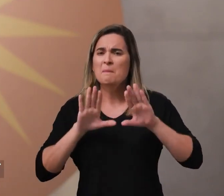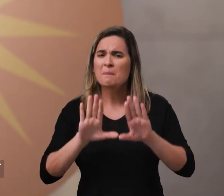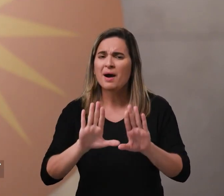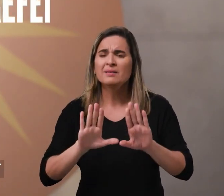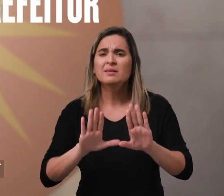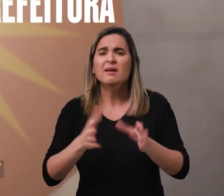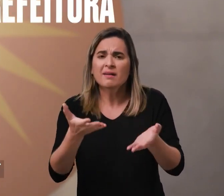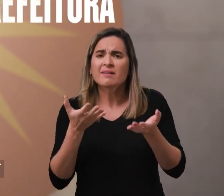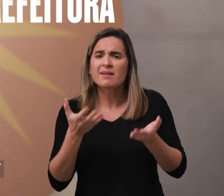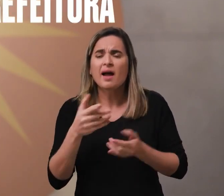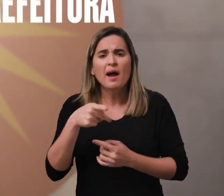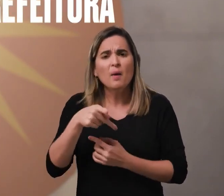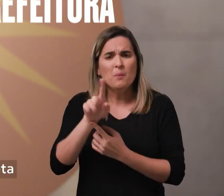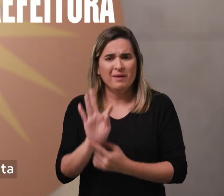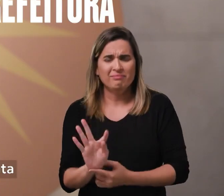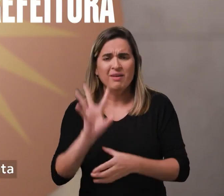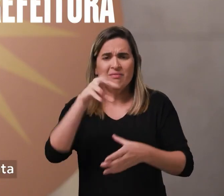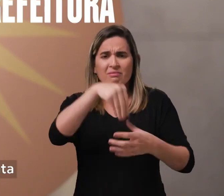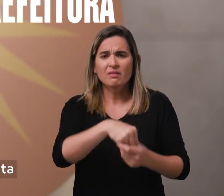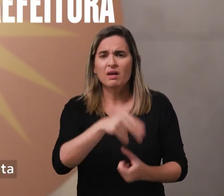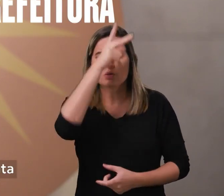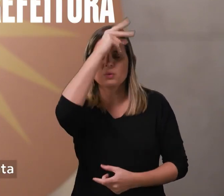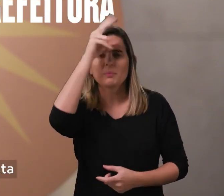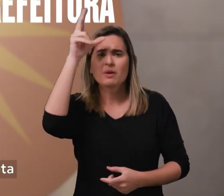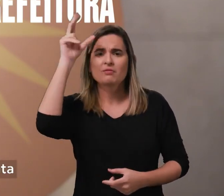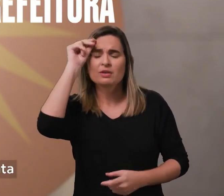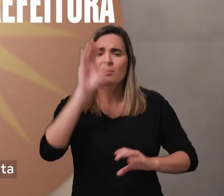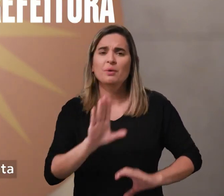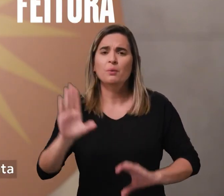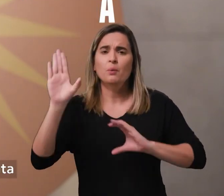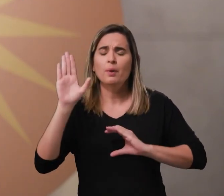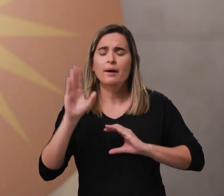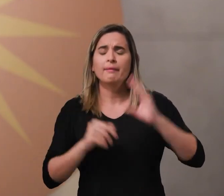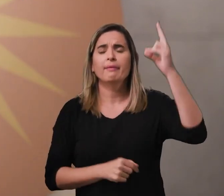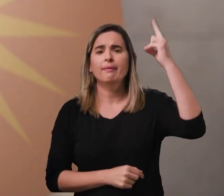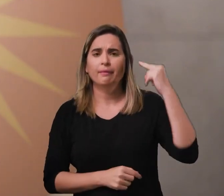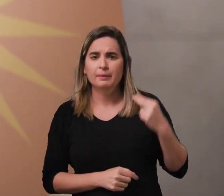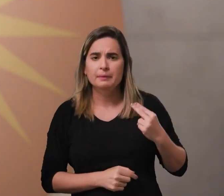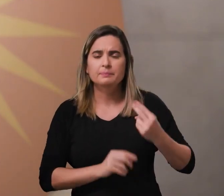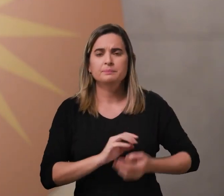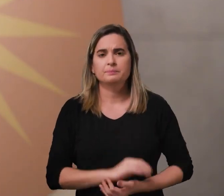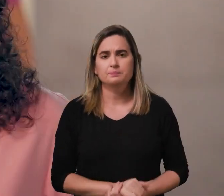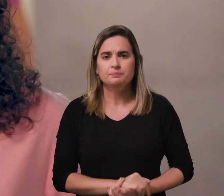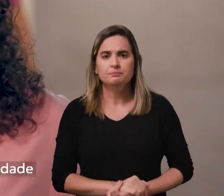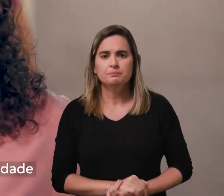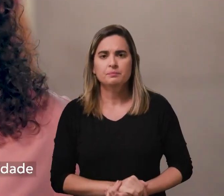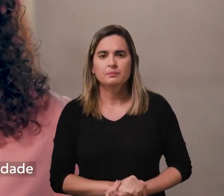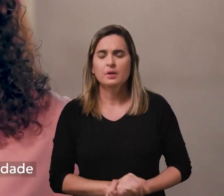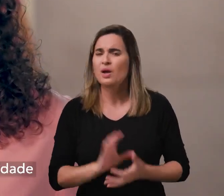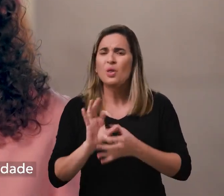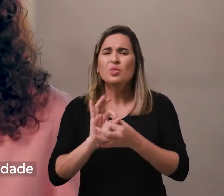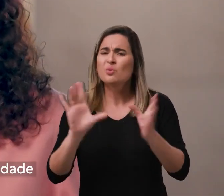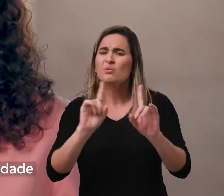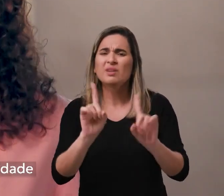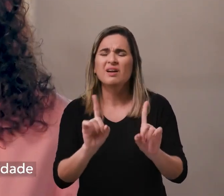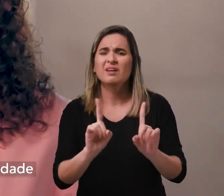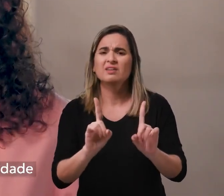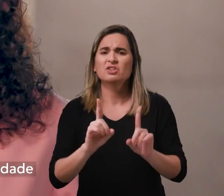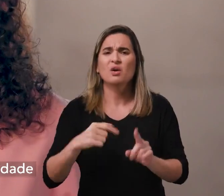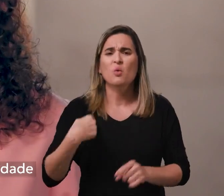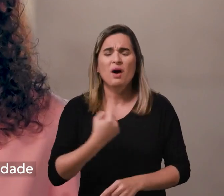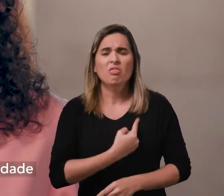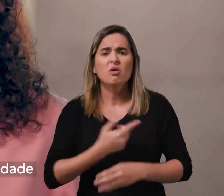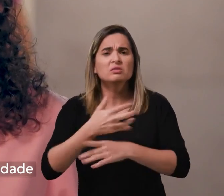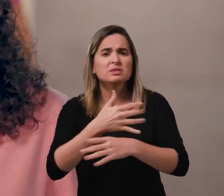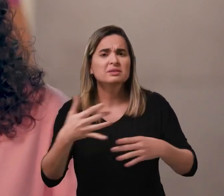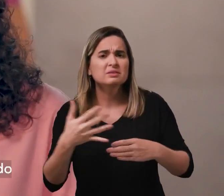a chegada do PT à prefeitura com a sua candidata, Natália Bonavides. Não deixe fazerem com a